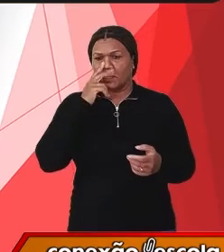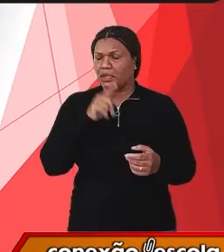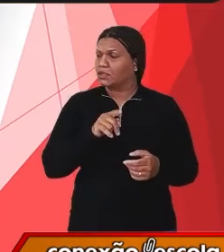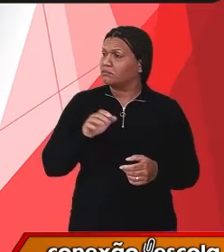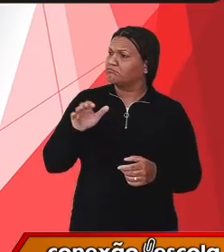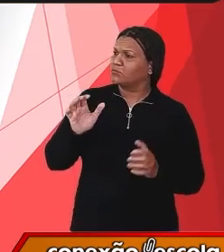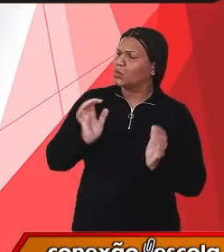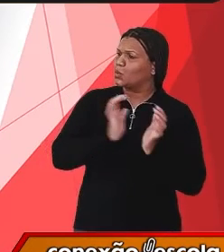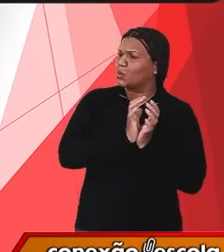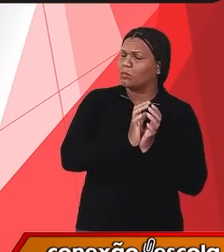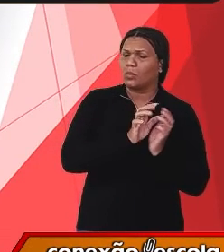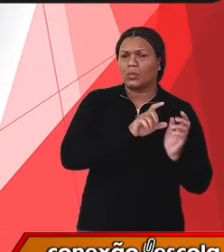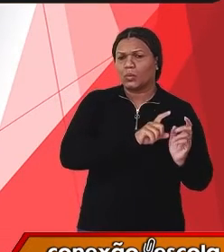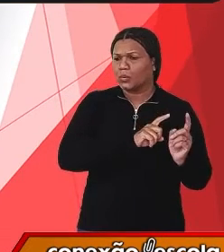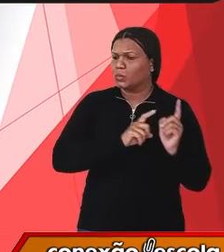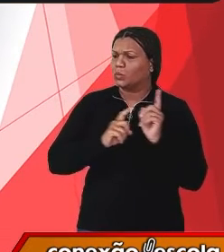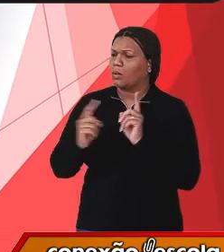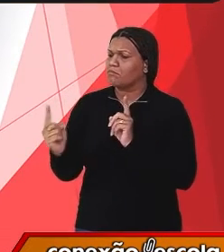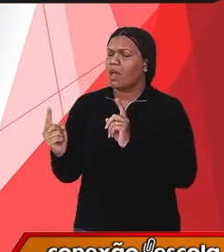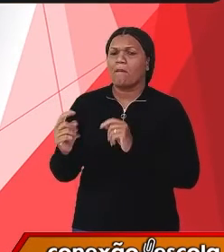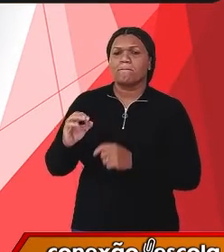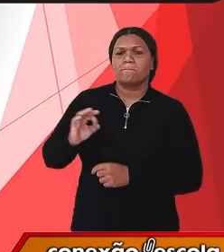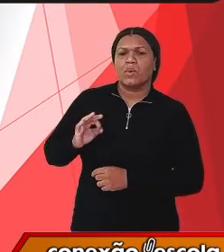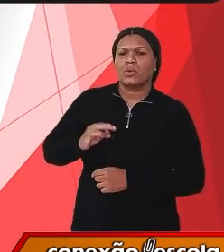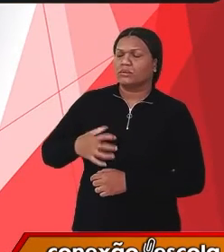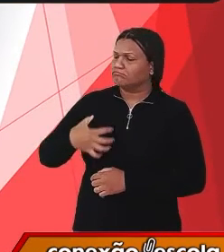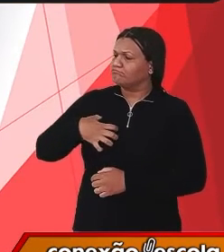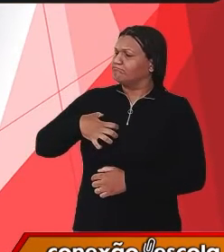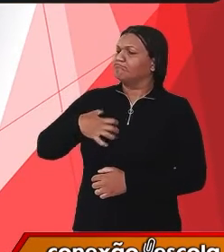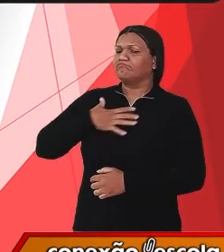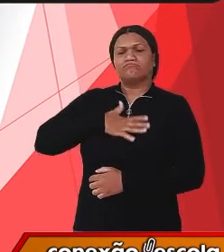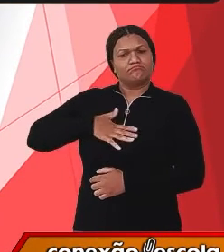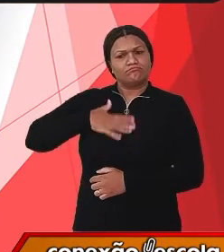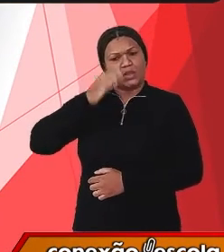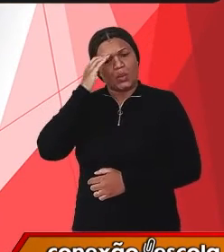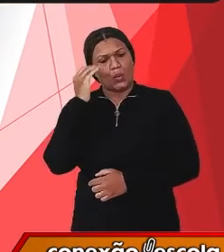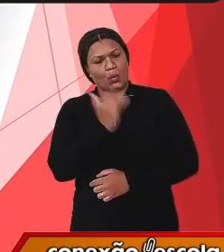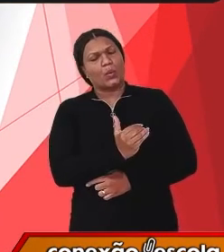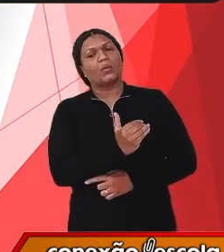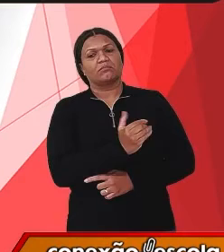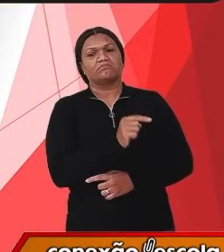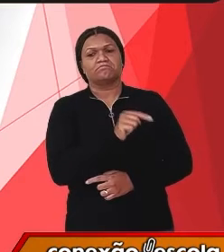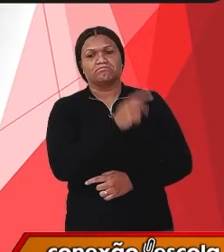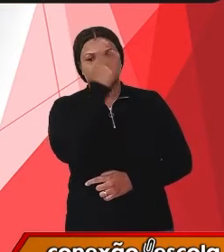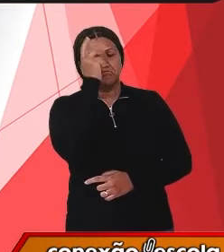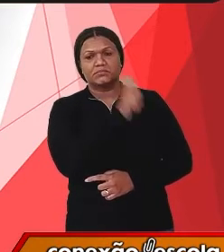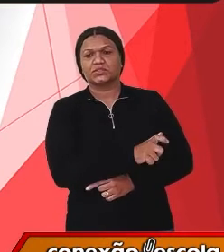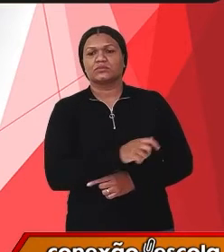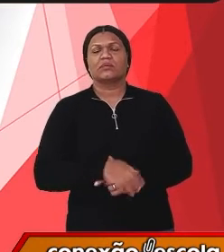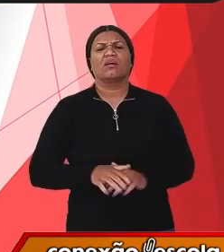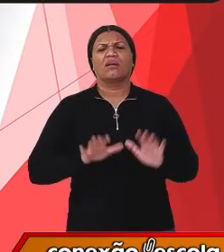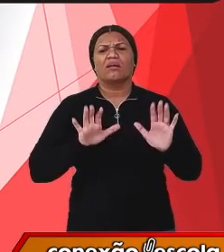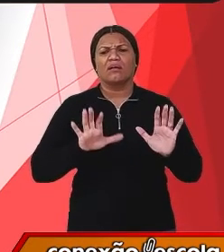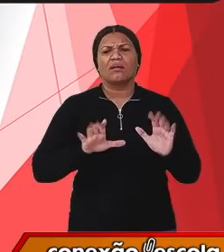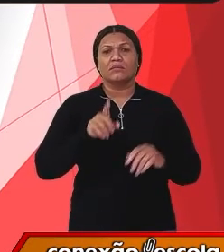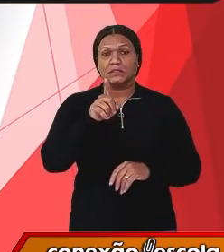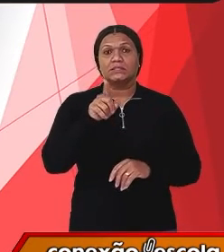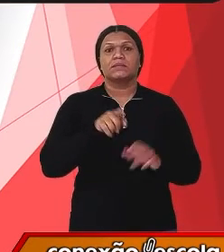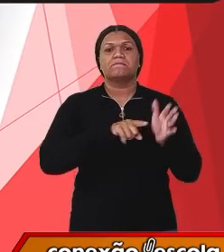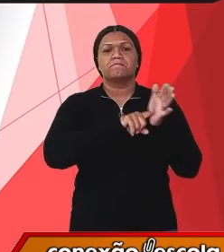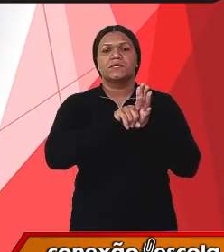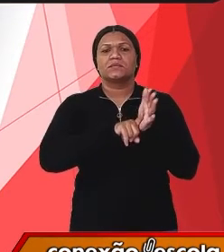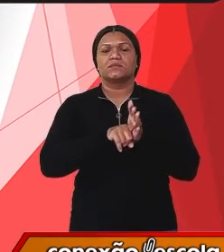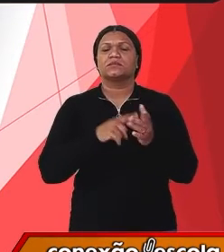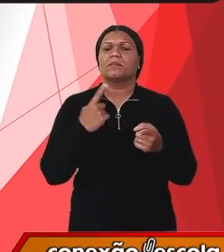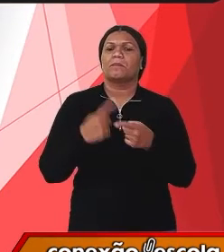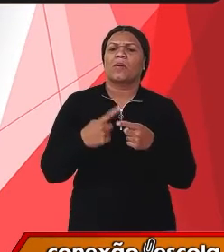que aborda a polícia e o policial está satisfeito em atender esse cidadão. Pesquise você o porquê Caetano